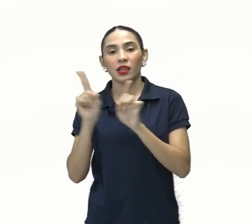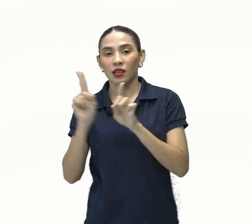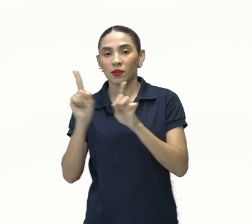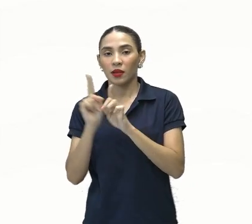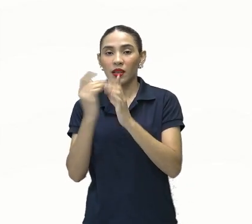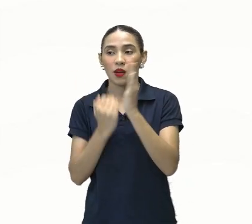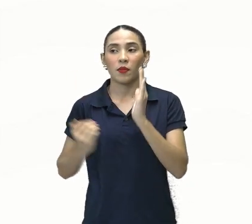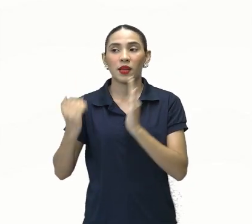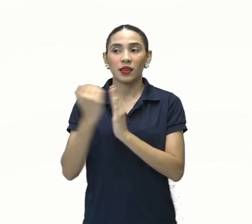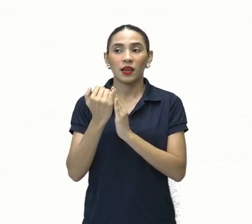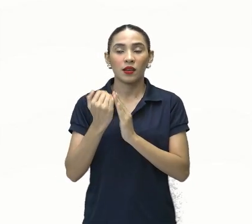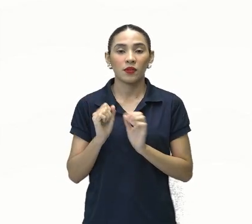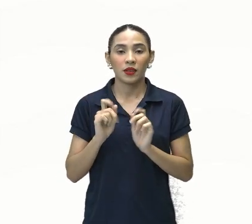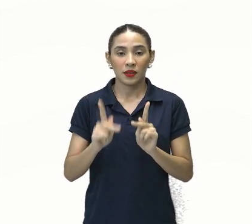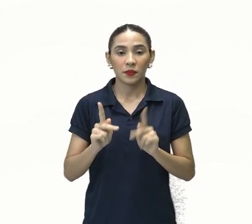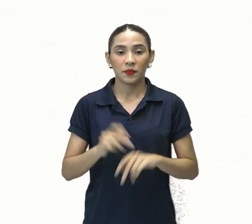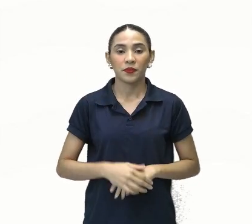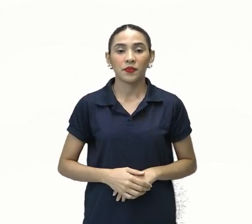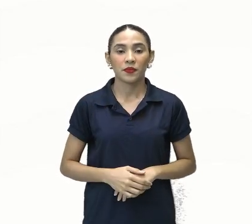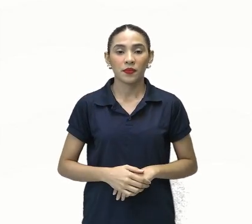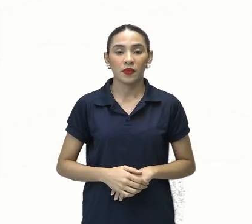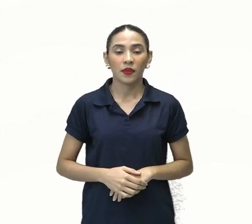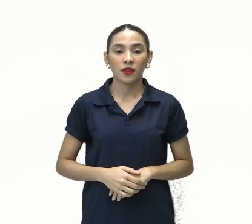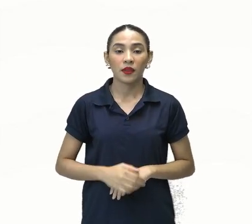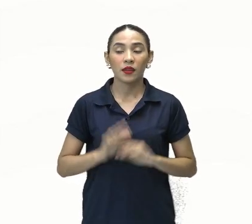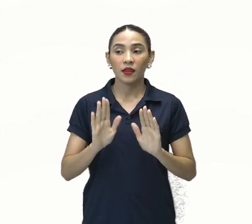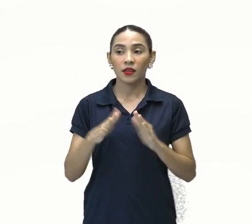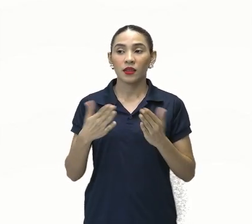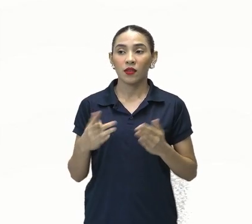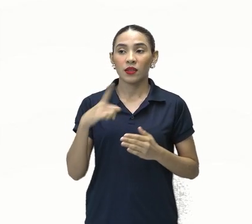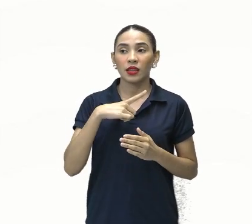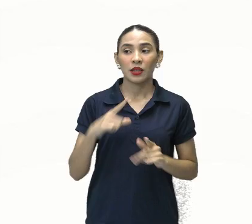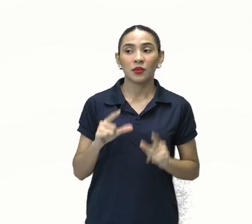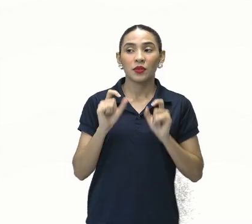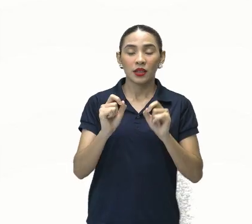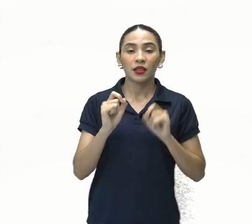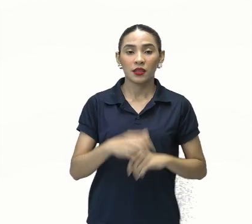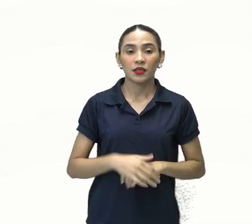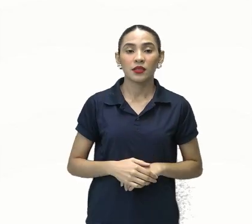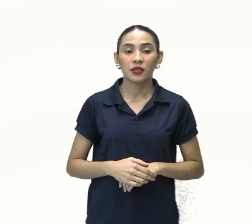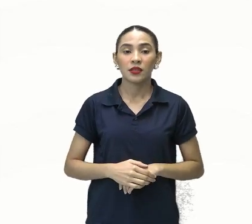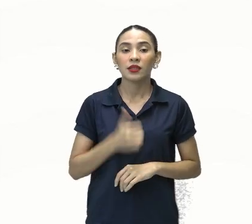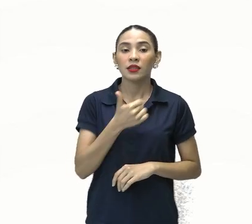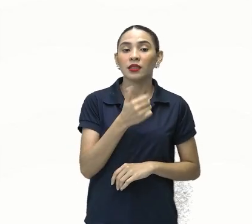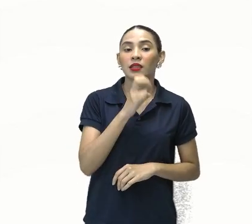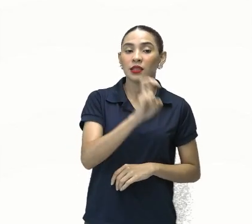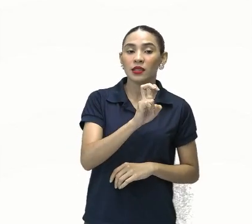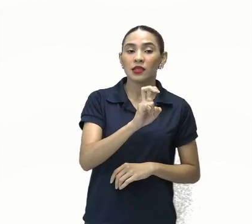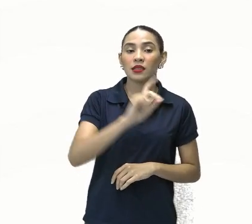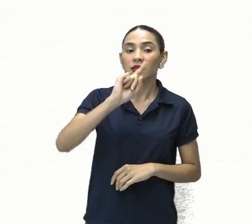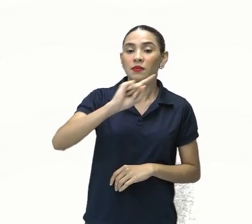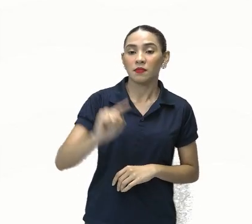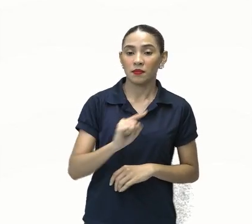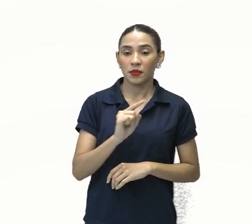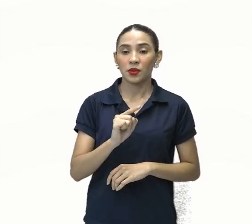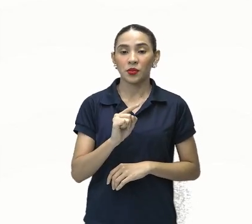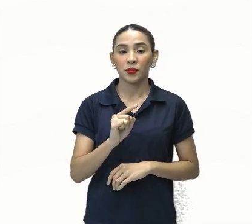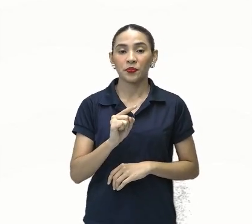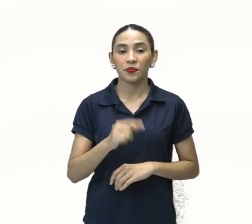irá aumentar, ok? Então, nós temos aqui, ó, 15 mil,